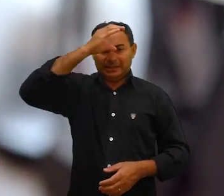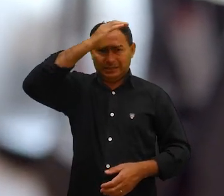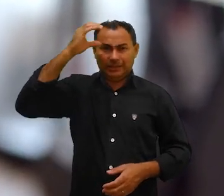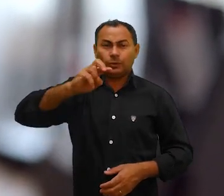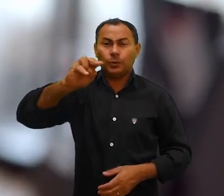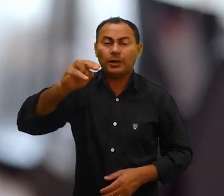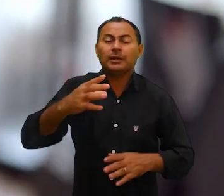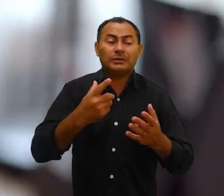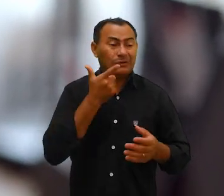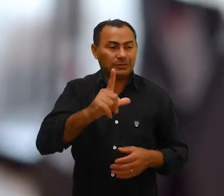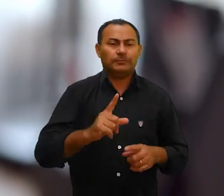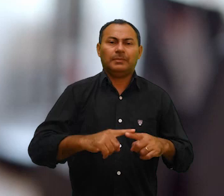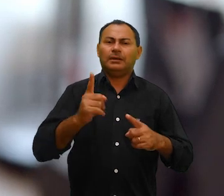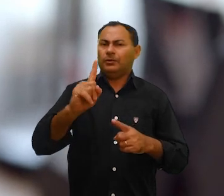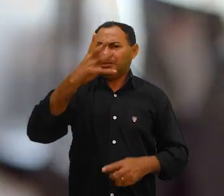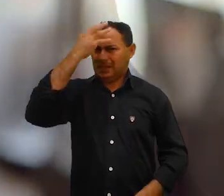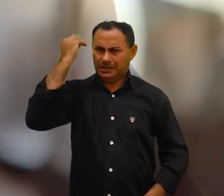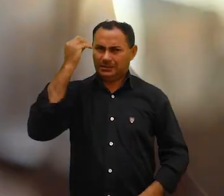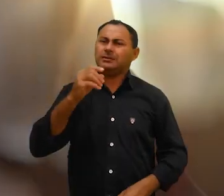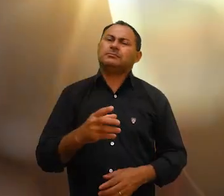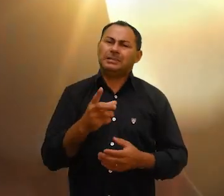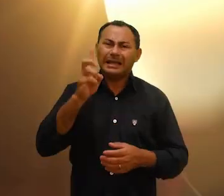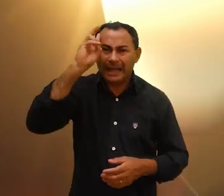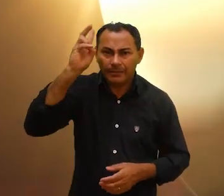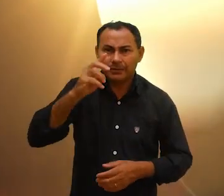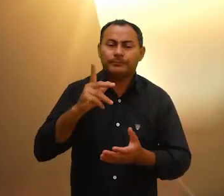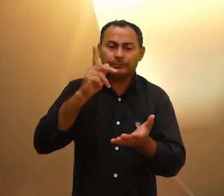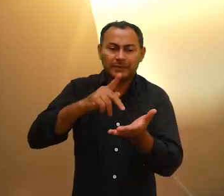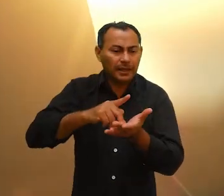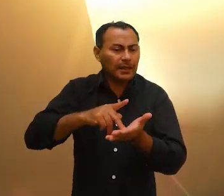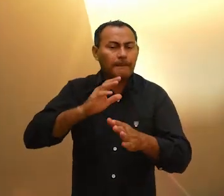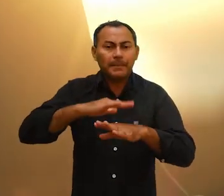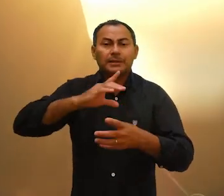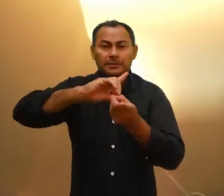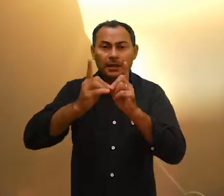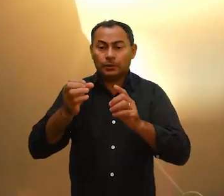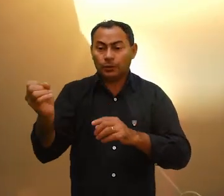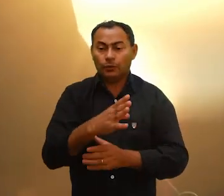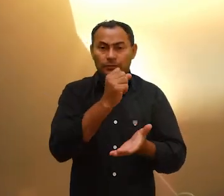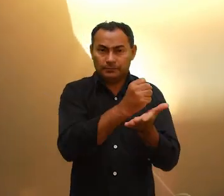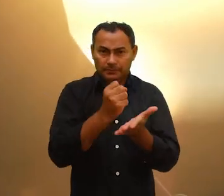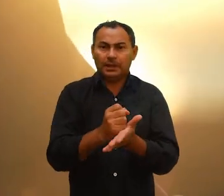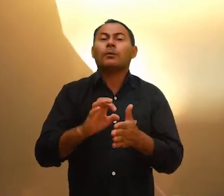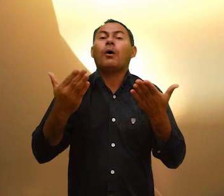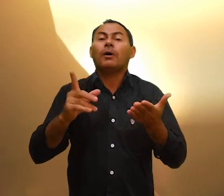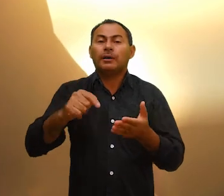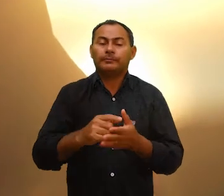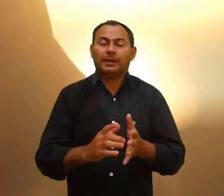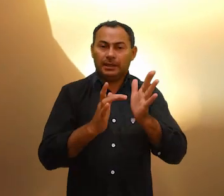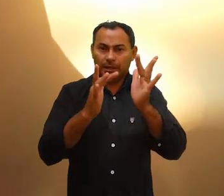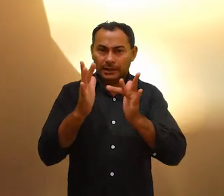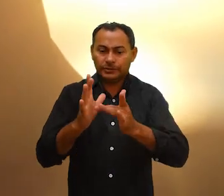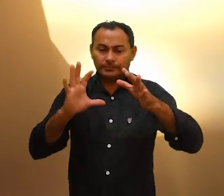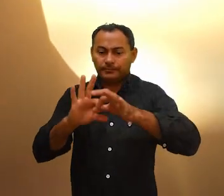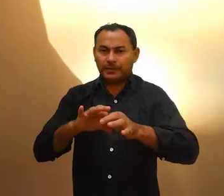cristã jamais então. Mas não me esqueça do fato mais dinâmico do Novo Testamento. Qual é?